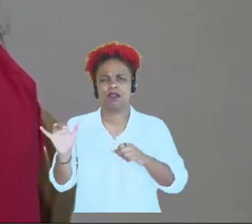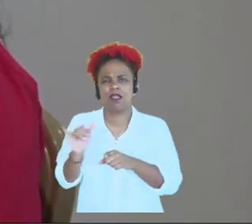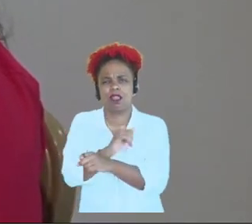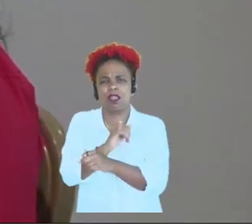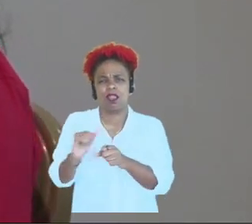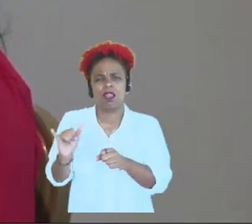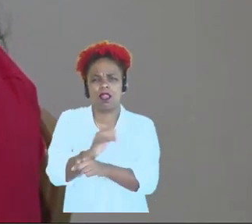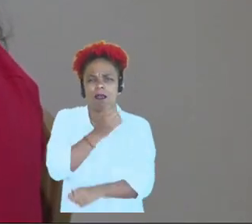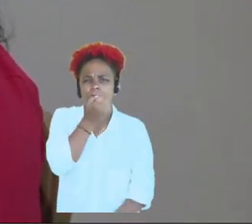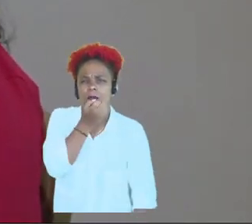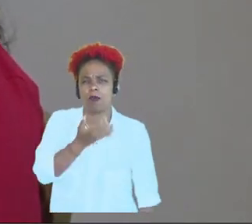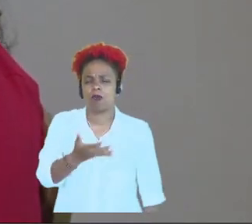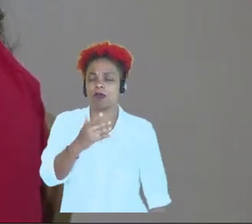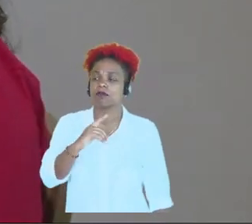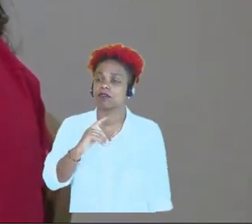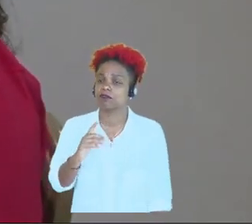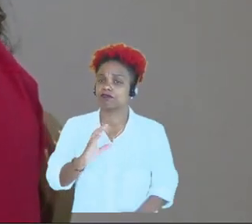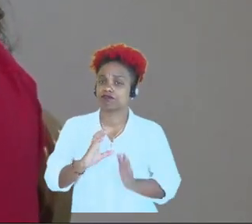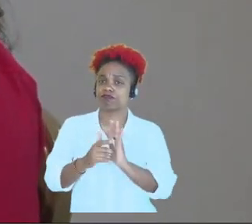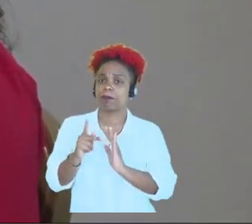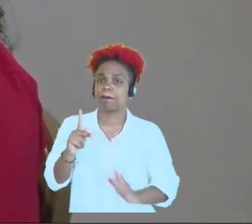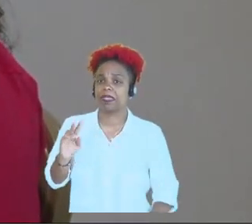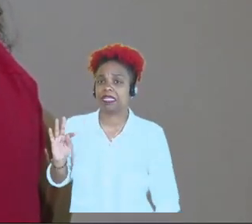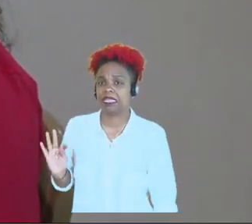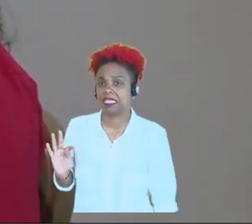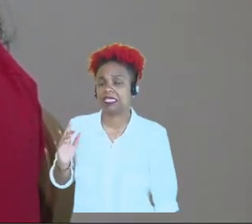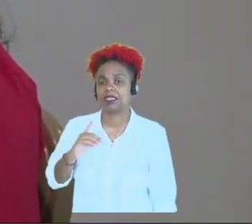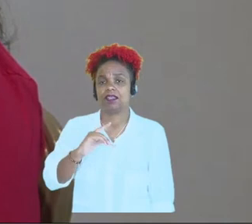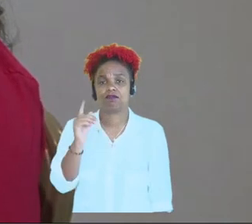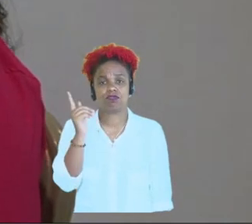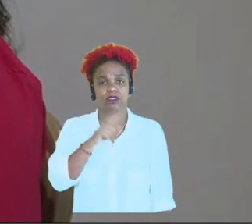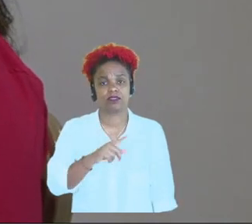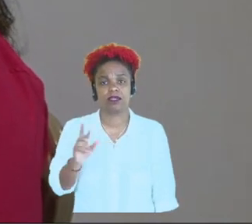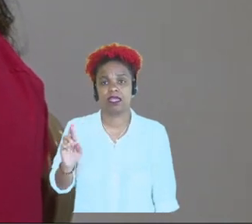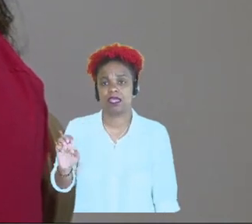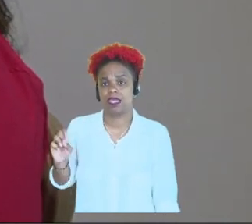boa. A gente viu isso no PT, a gente viu isso no Pessoal Rede.